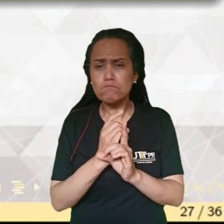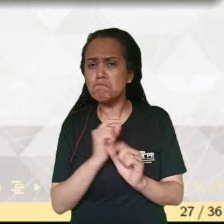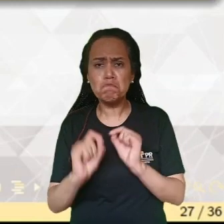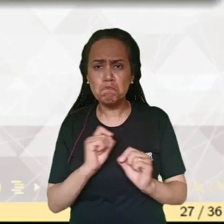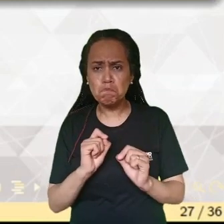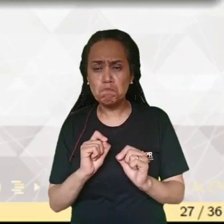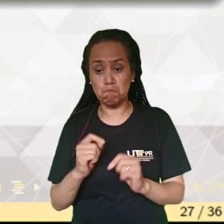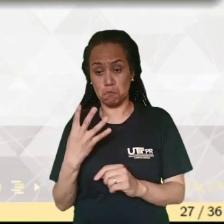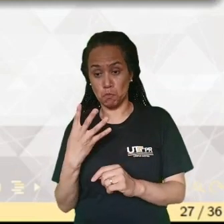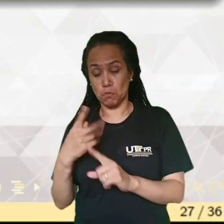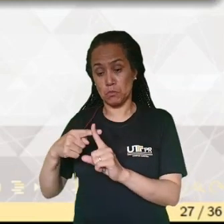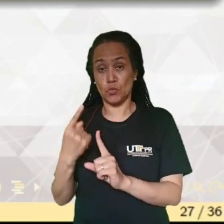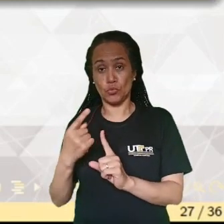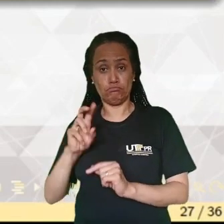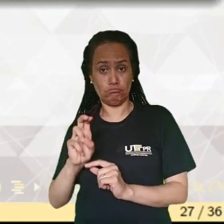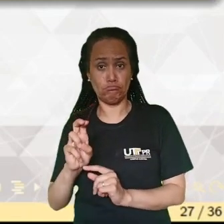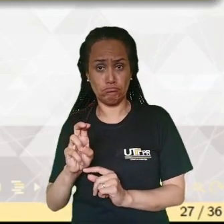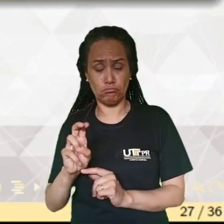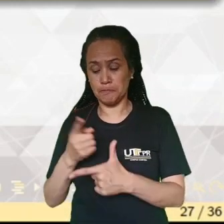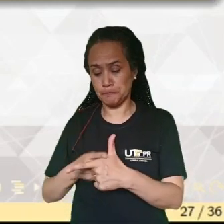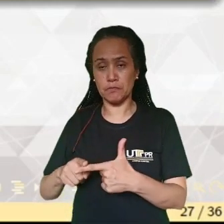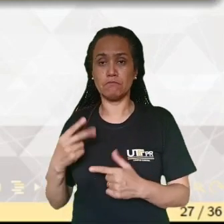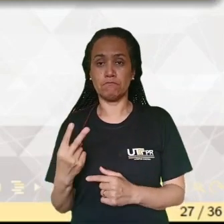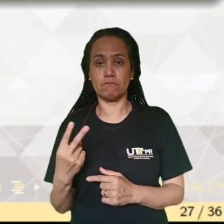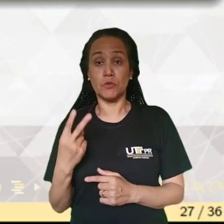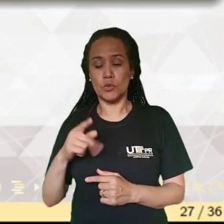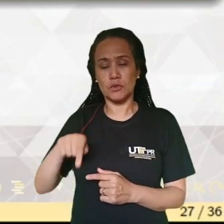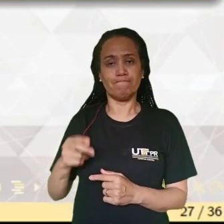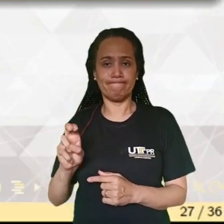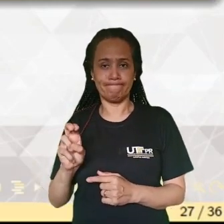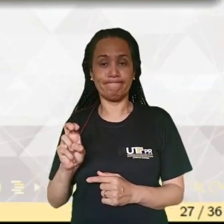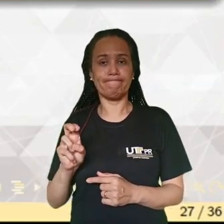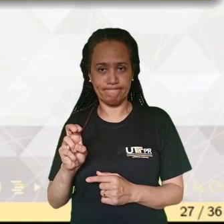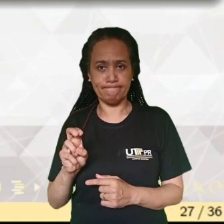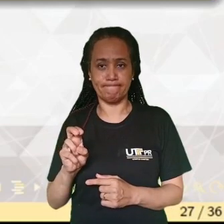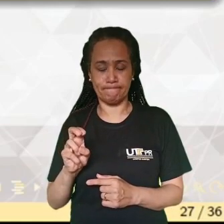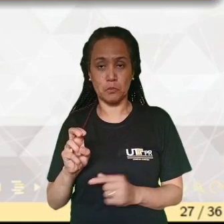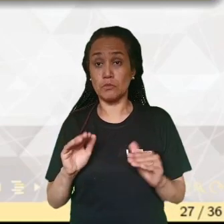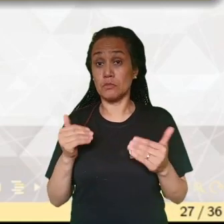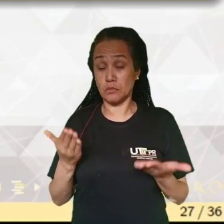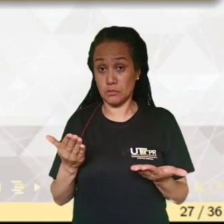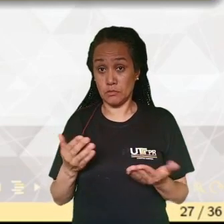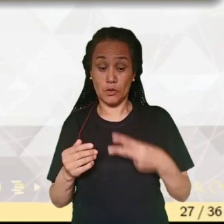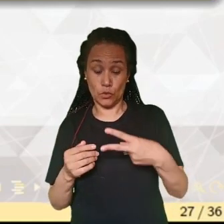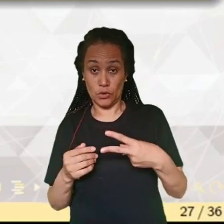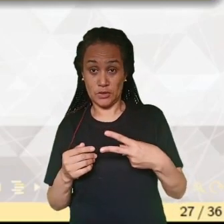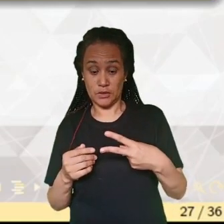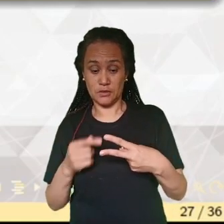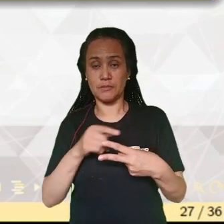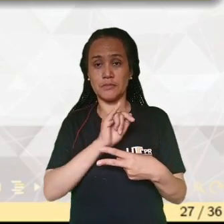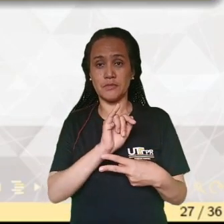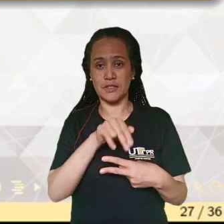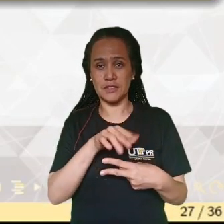4 mais 1, 5. Dividido por 2, 2,5, 2,5. Então, eu tenho a parte inteira e a